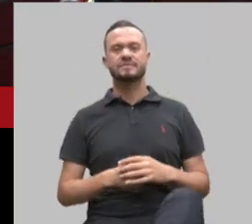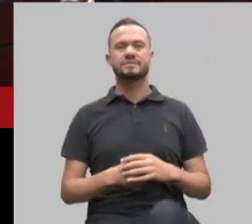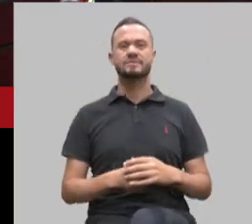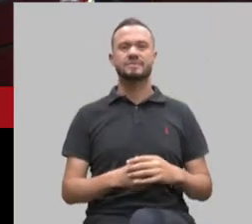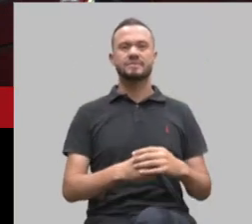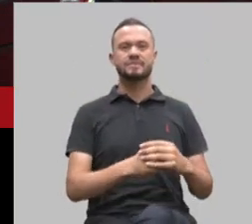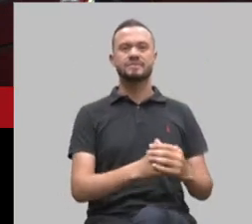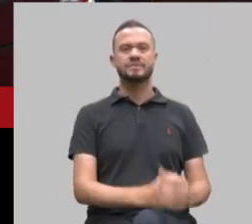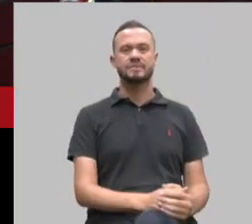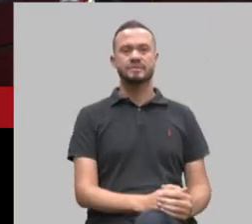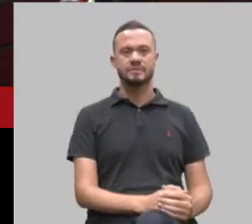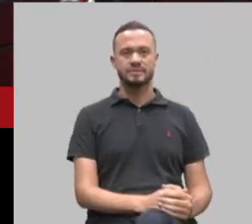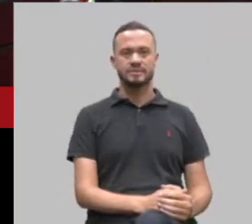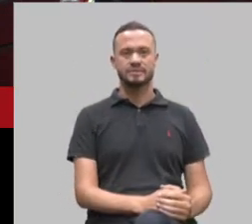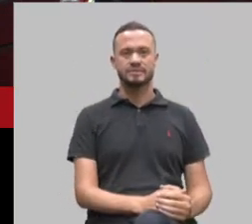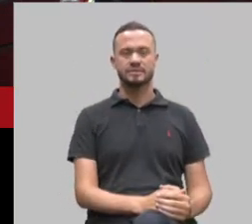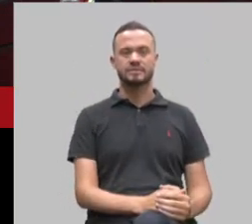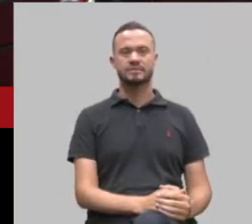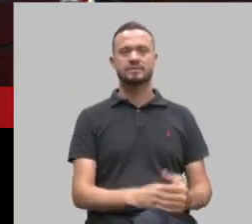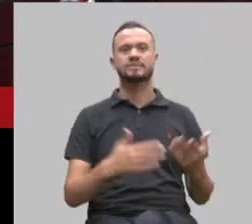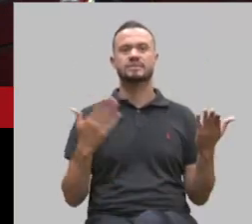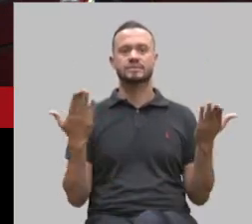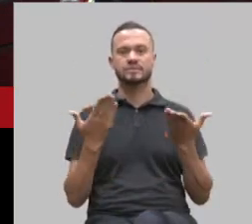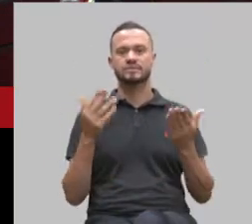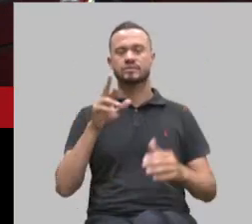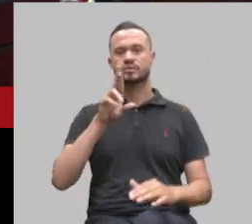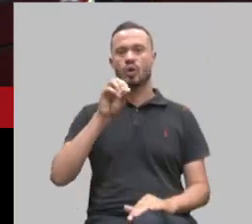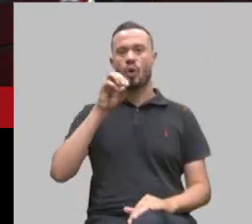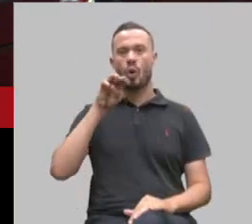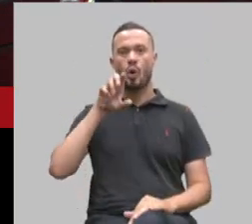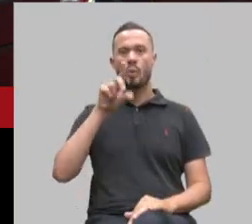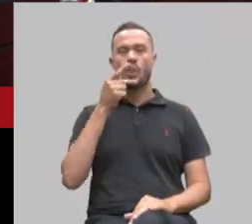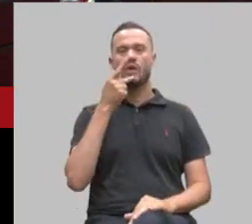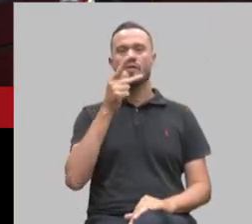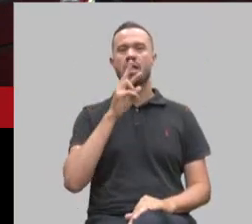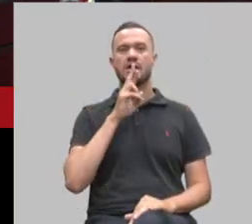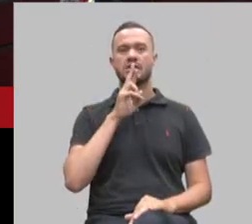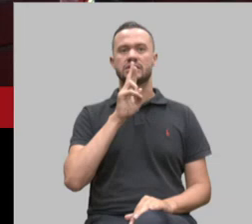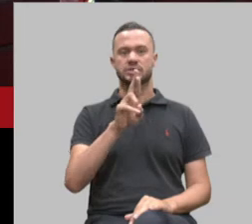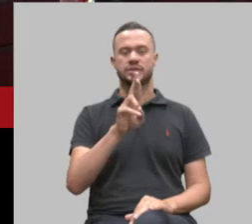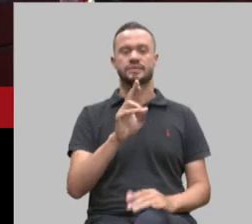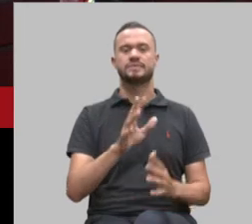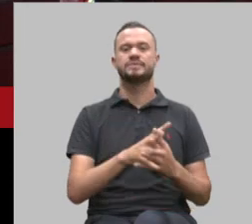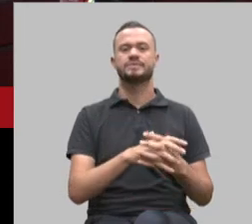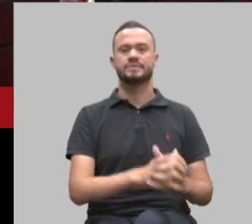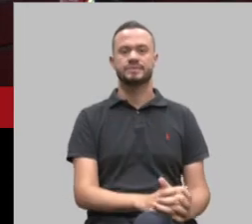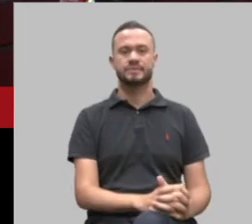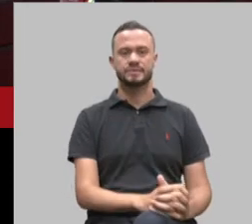lugar com a palavra Rômulo para anunciar o resultado da apuração dos votos